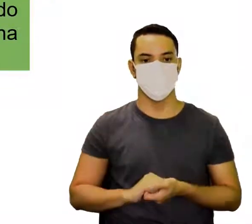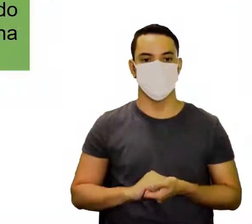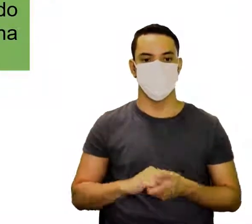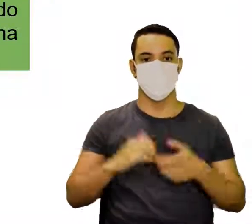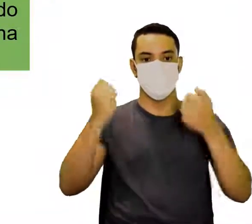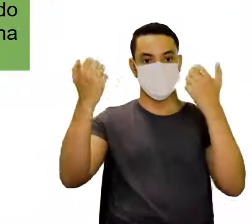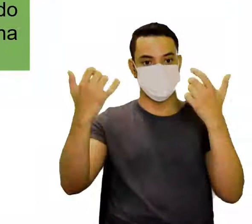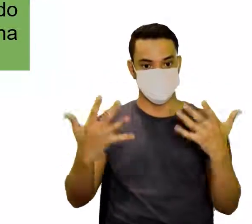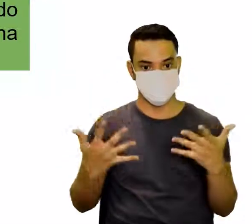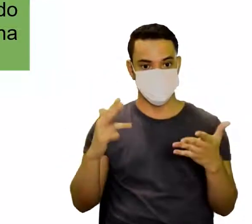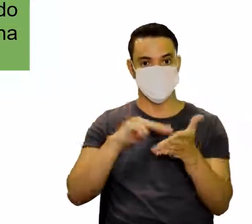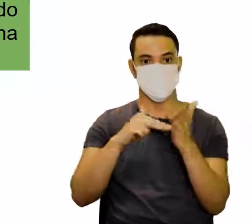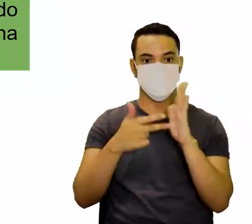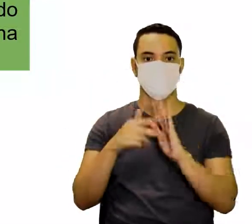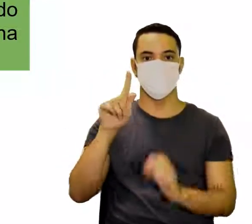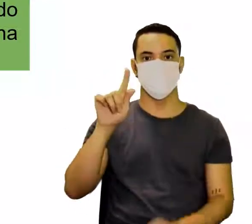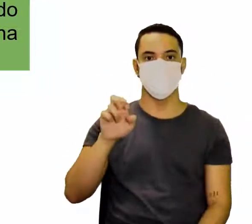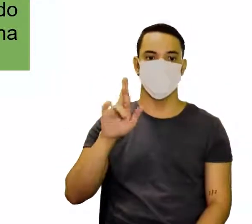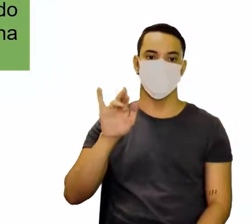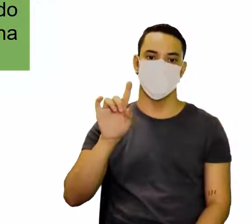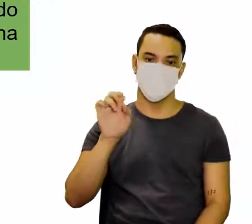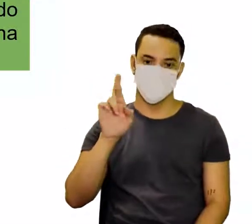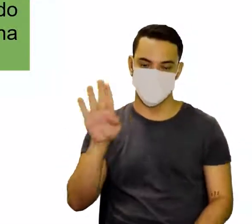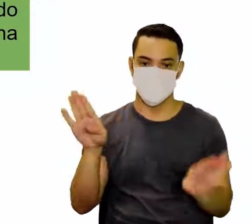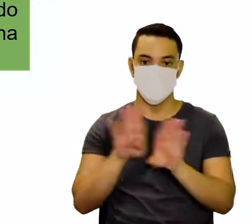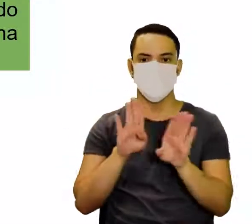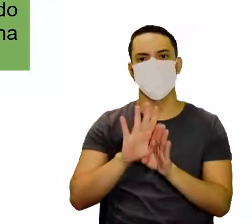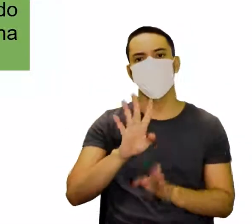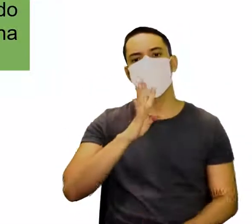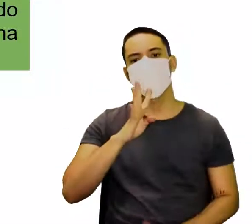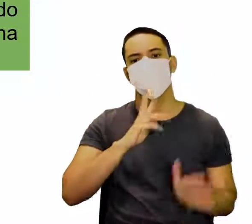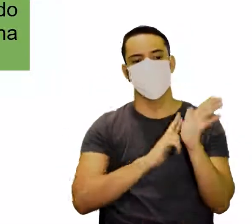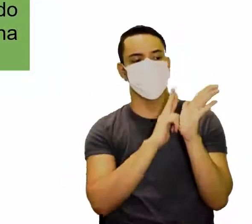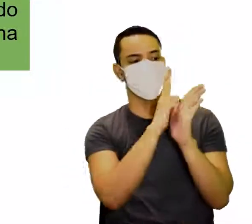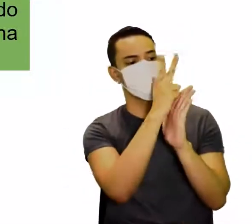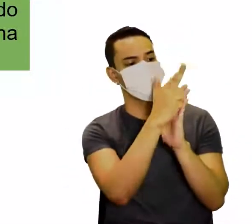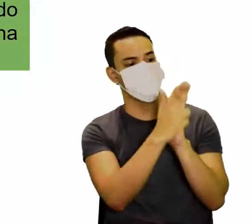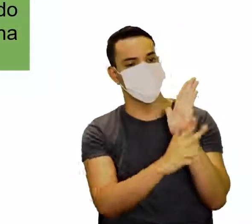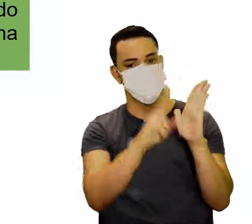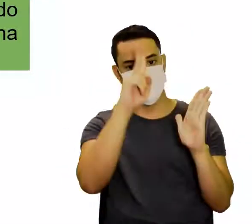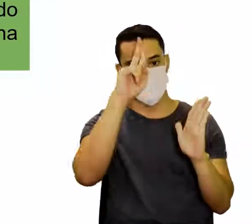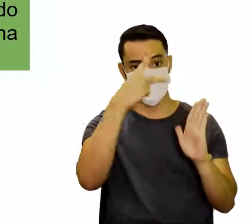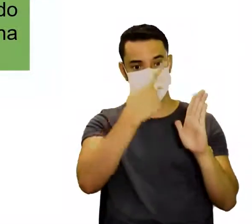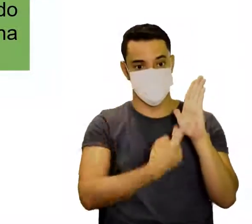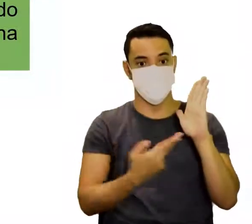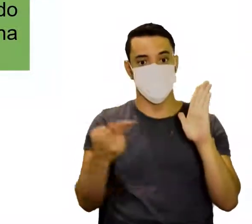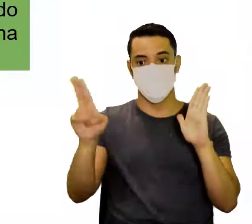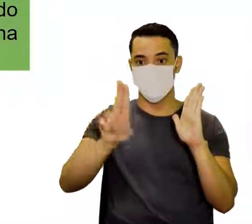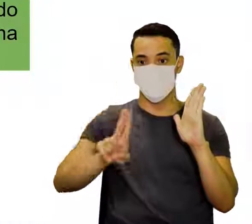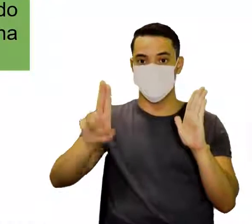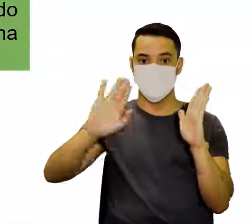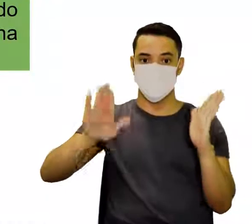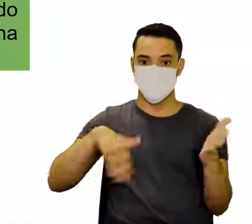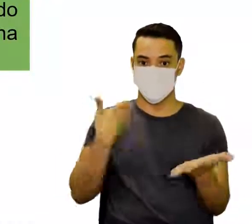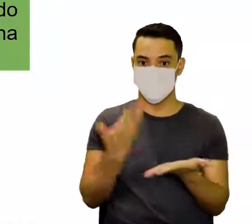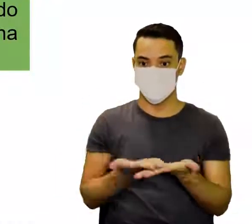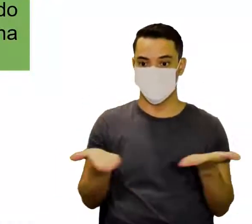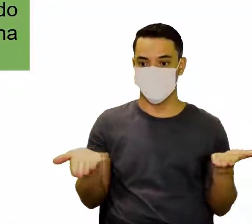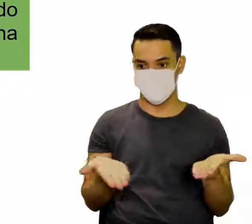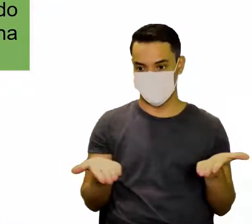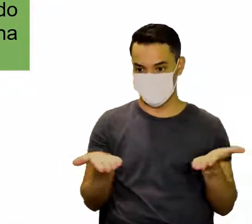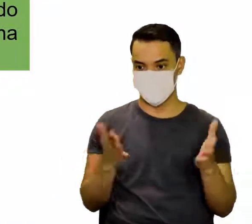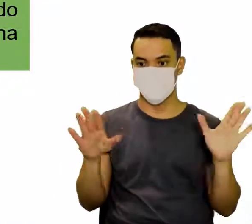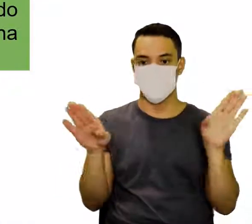Definir gerador elétrico e reconhecer os diversos tipos de gerador em uso atualmente, ok?